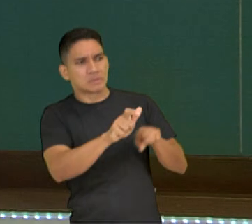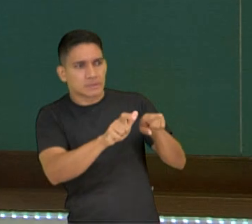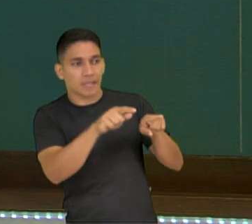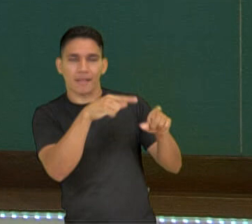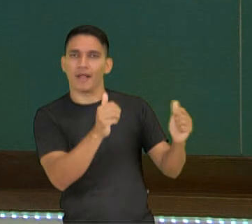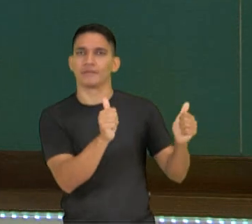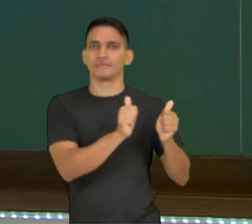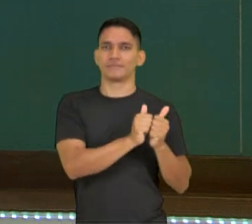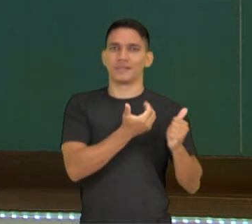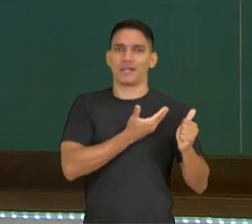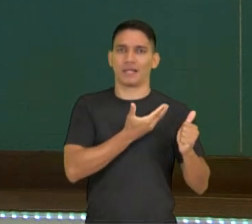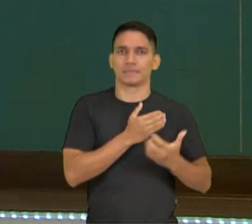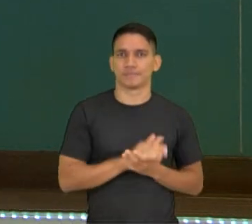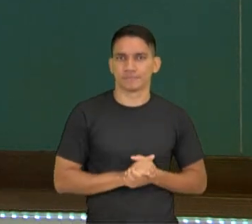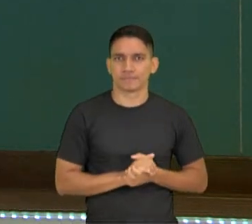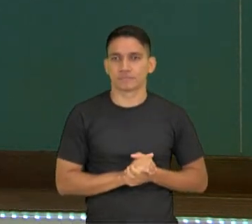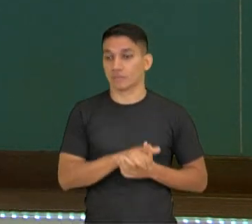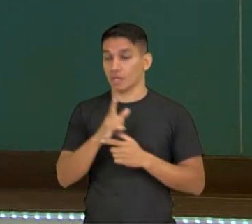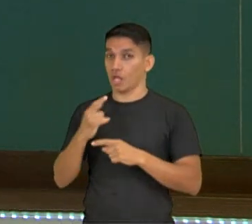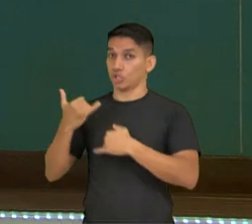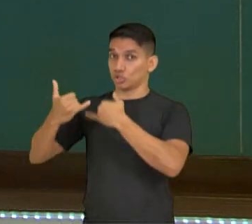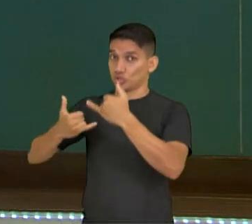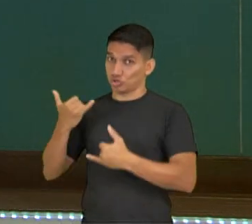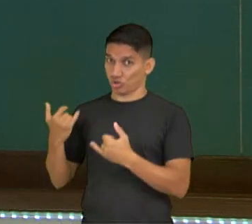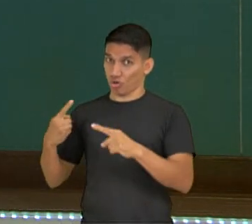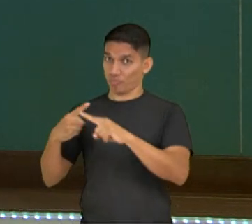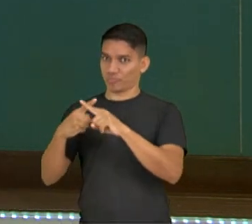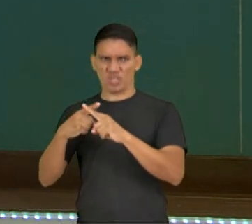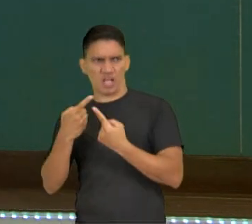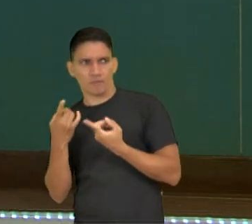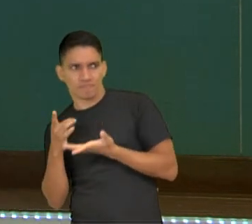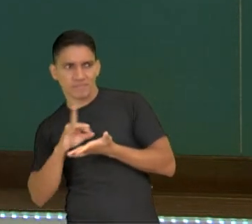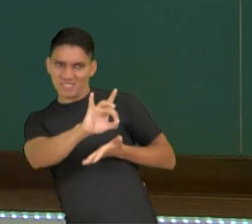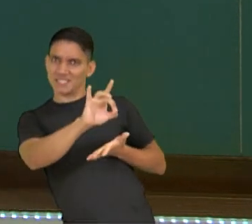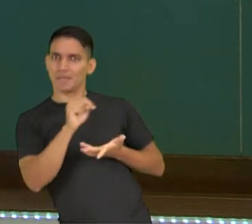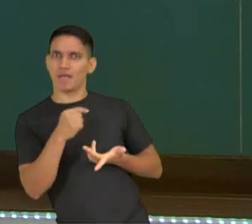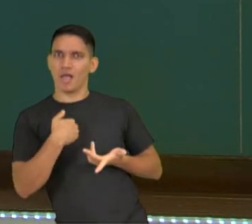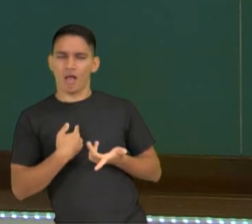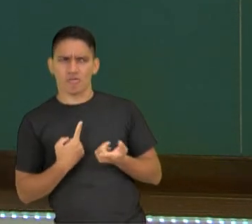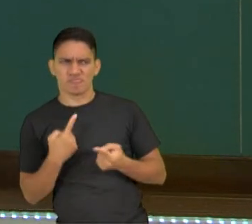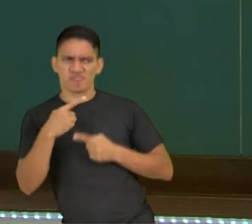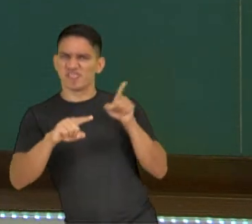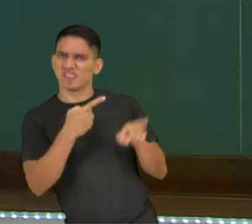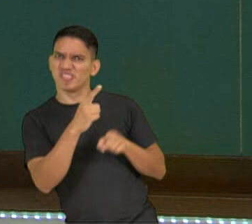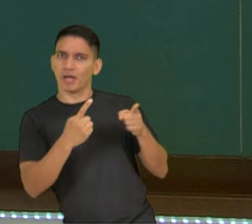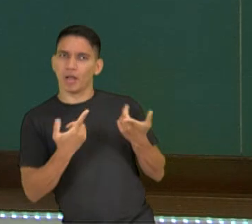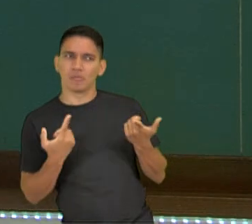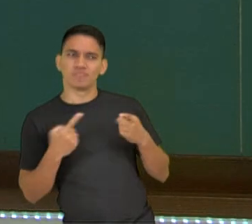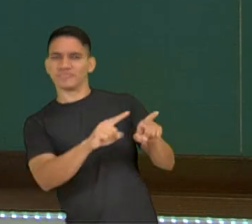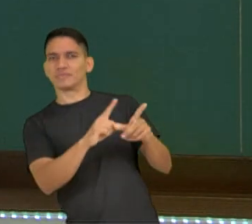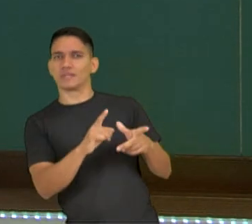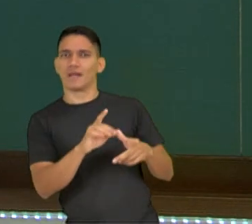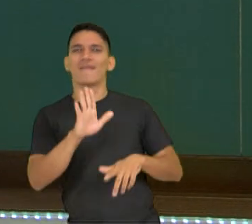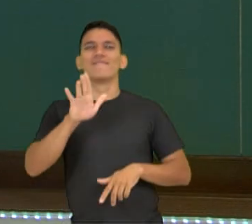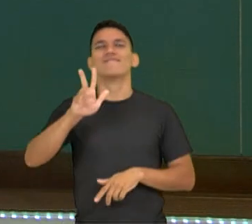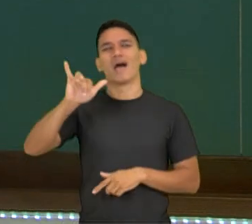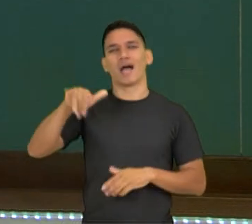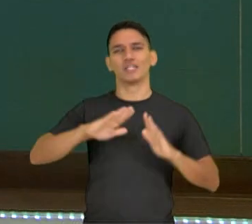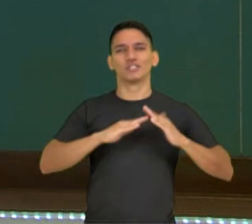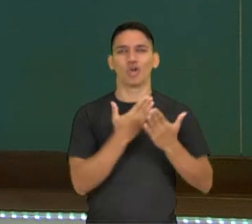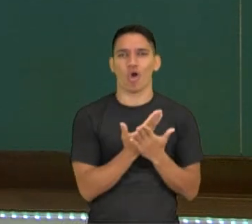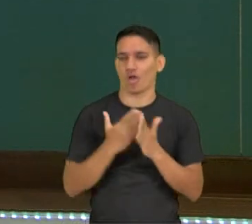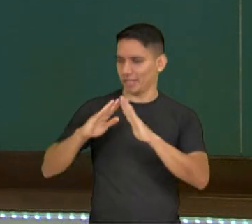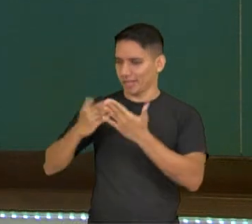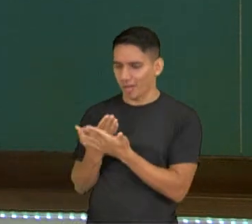amigo. O outro, nos jogos competitivos, ele é visto como adversário, inimigo. Você vai lá para os jogos escolares, vai participar de um jogo lá de